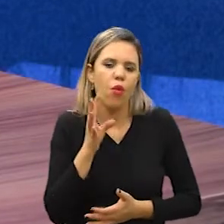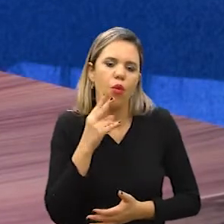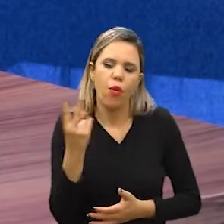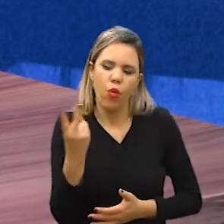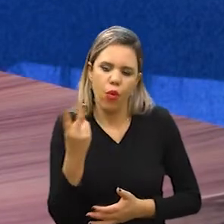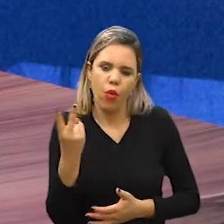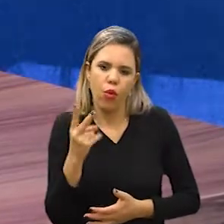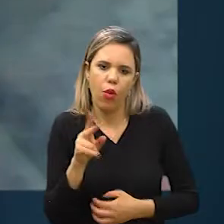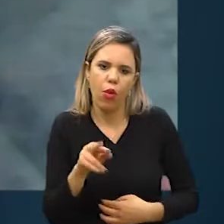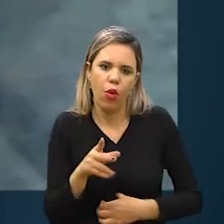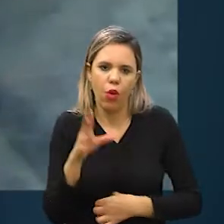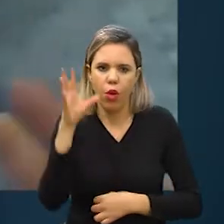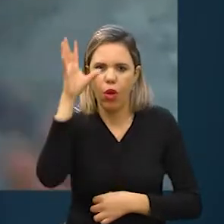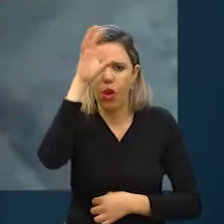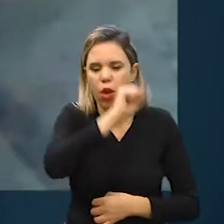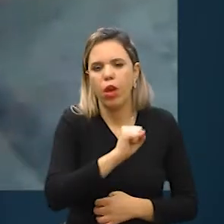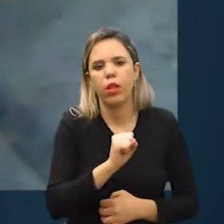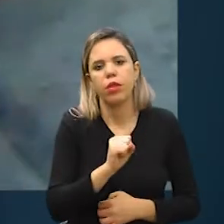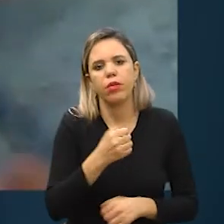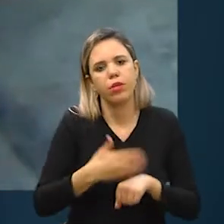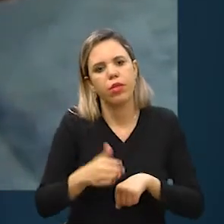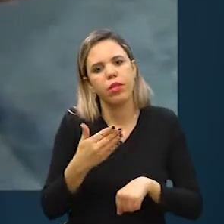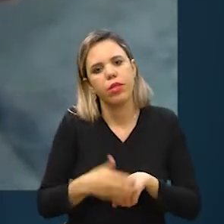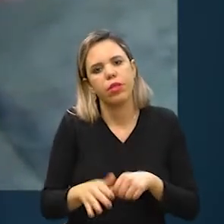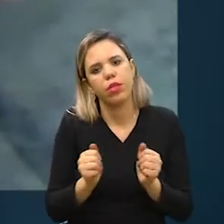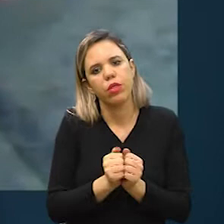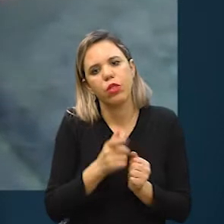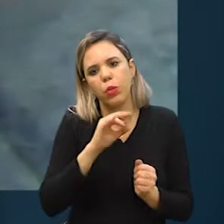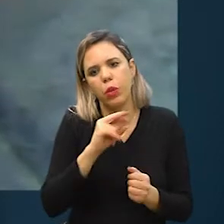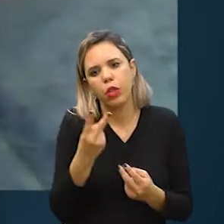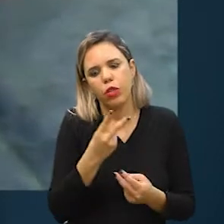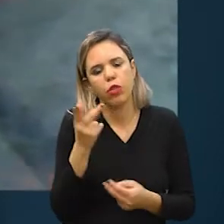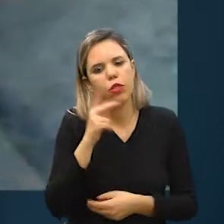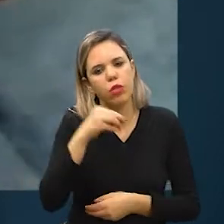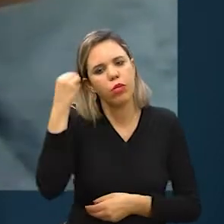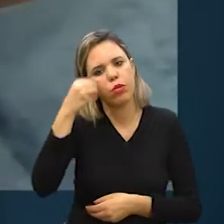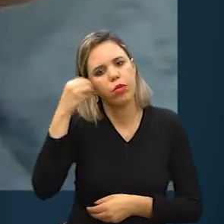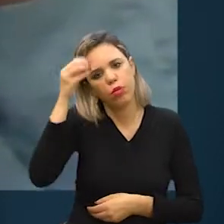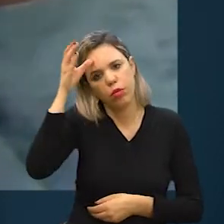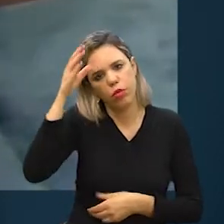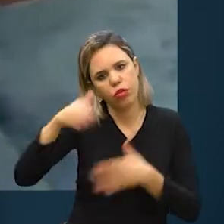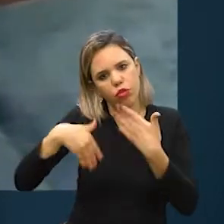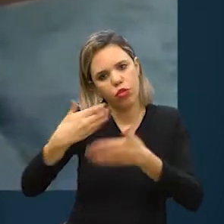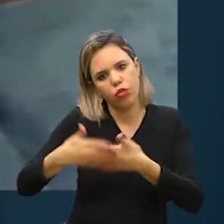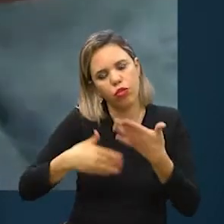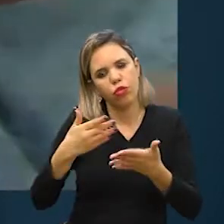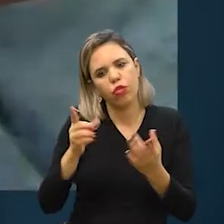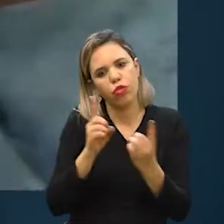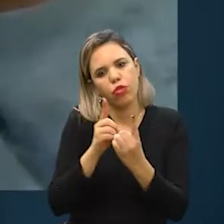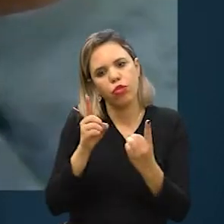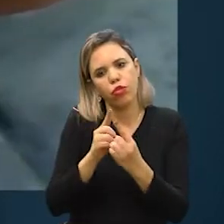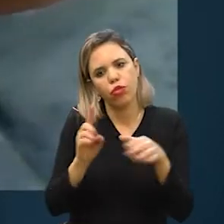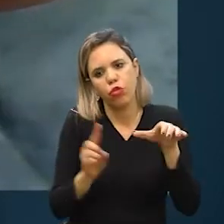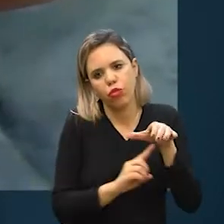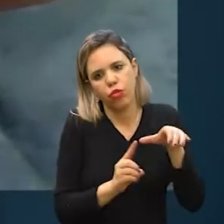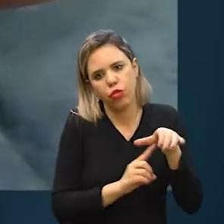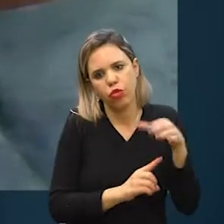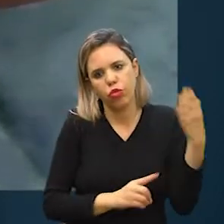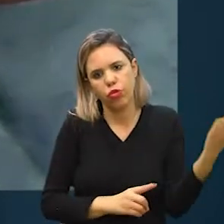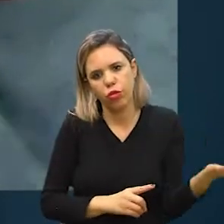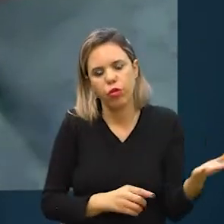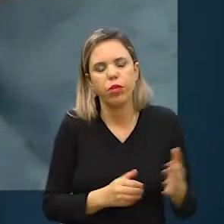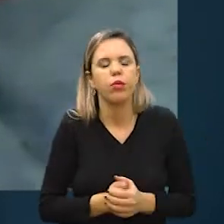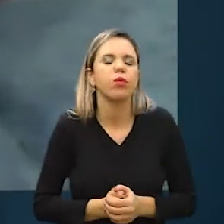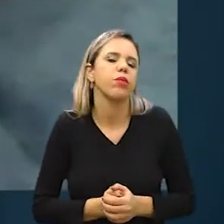bacana, porque nós aprendemos na prática. Nós ganhamos muita experiência no dia a dia com atendimento ao